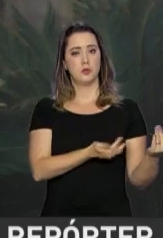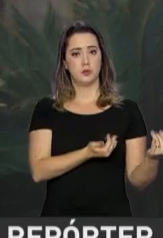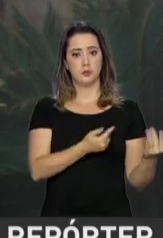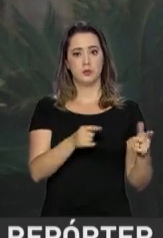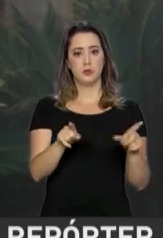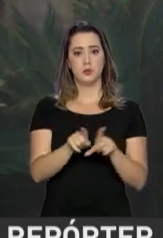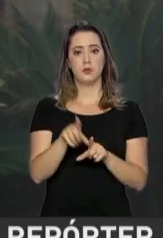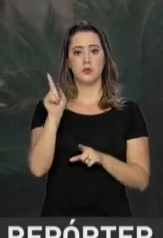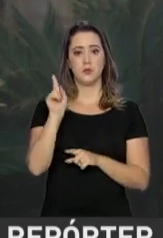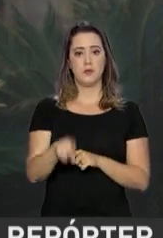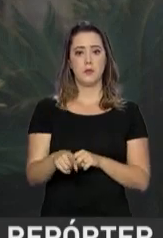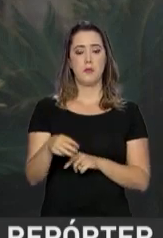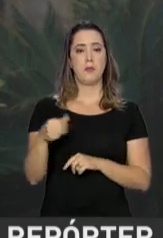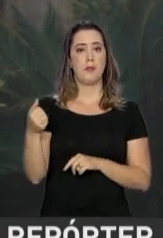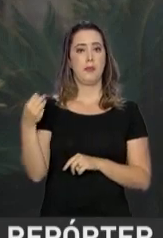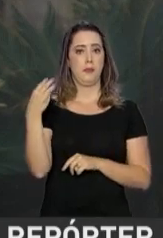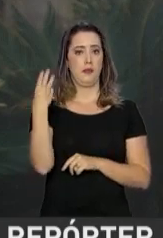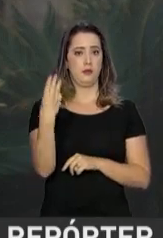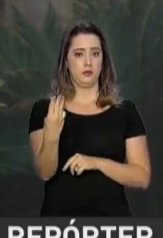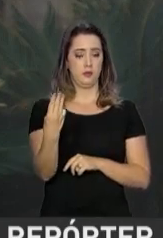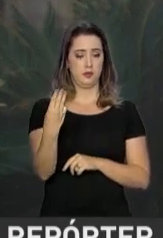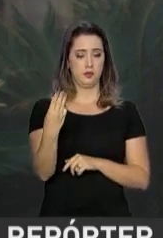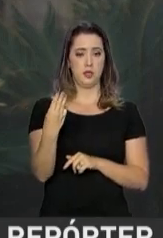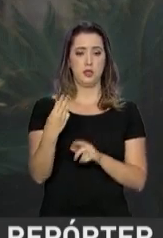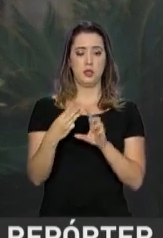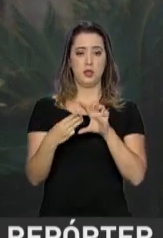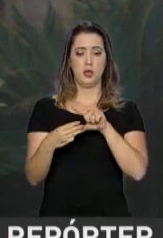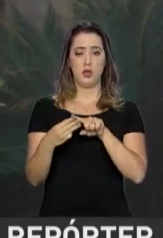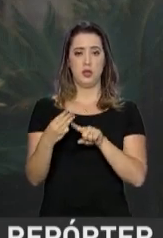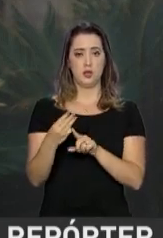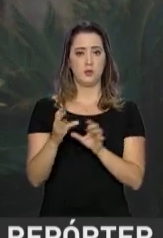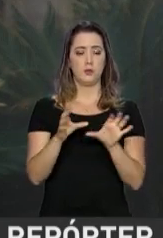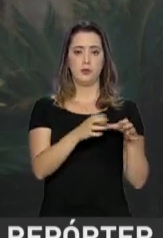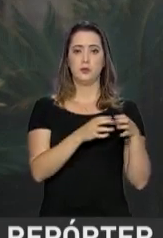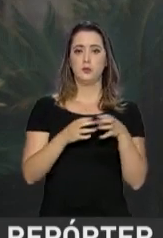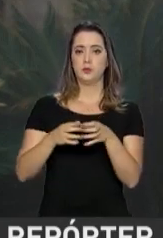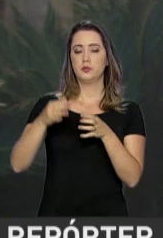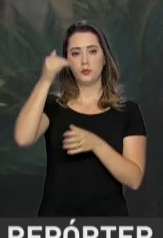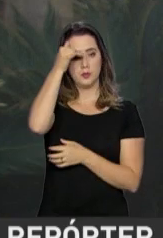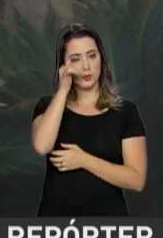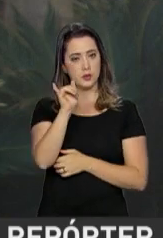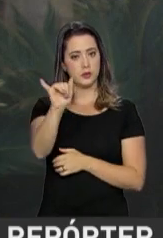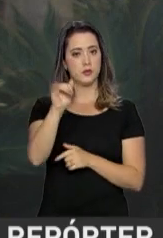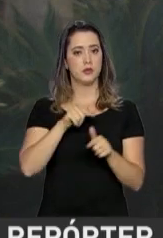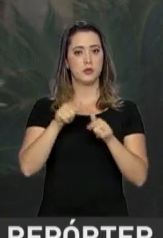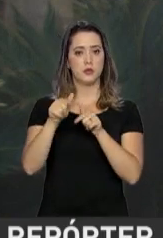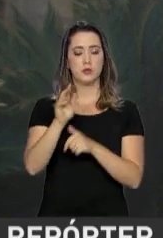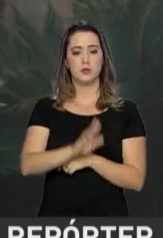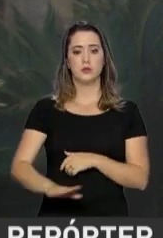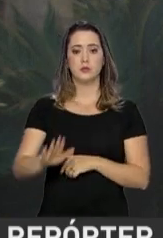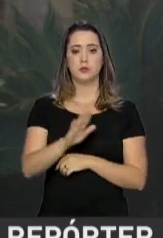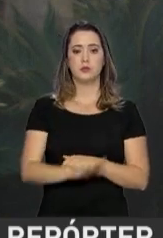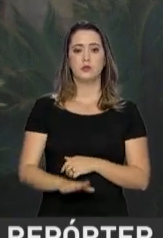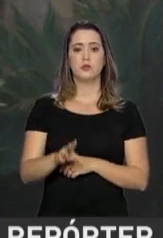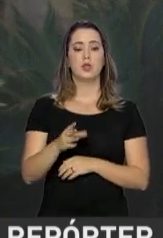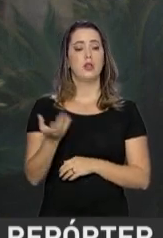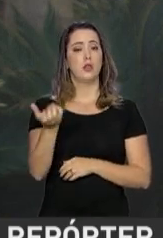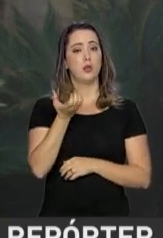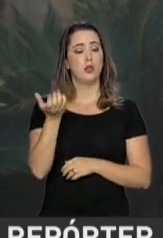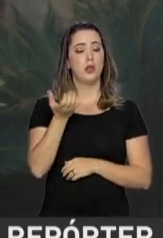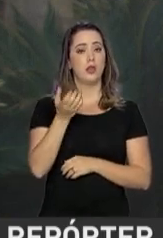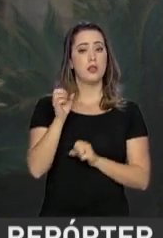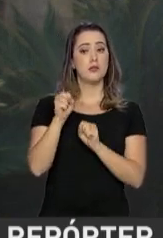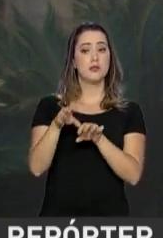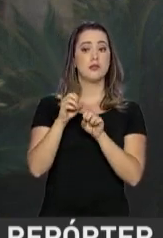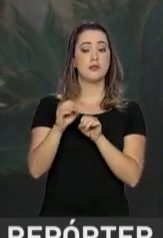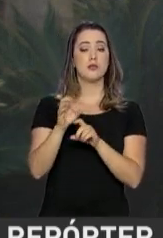acordo de cooperação com três entidades contra a prática ilegal a campanha nacional de combate ao trabalho infantil e pretende conscientizar a sociedade